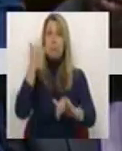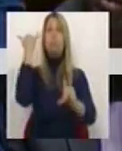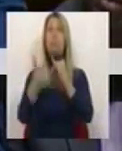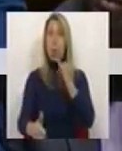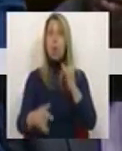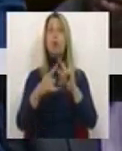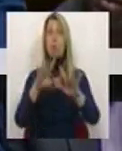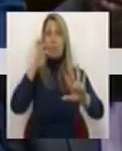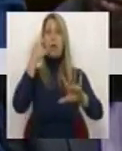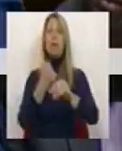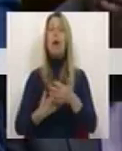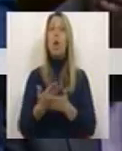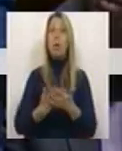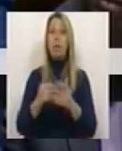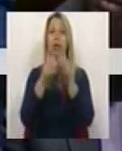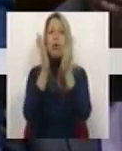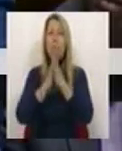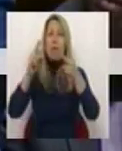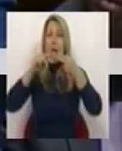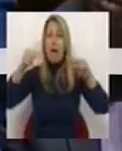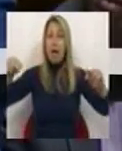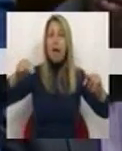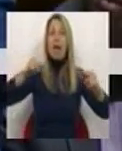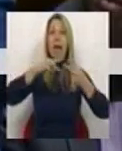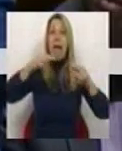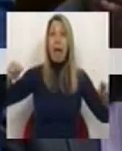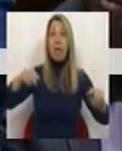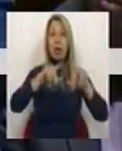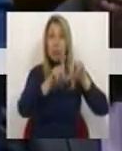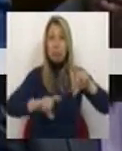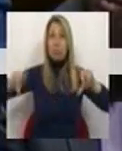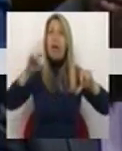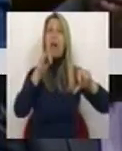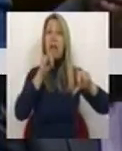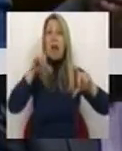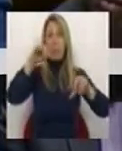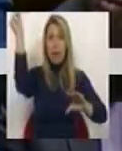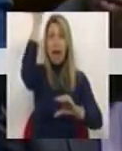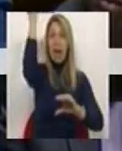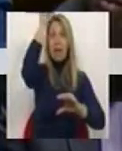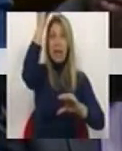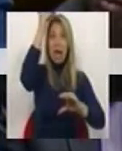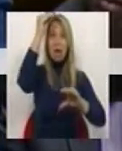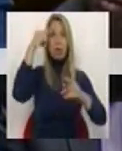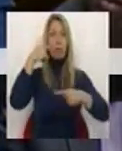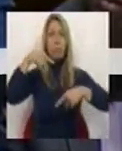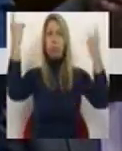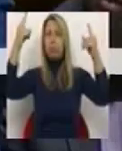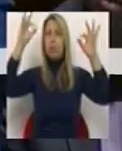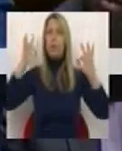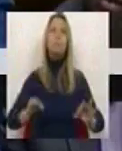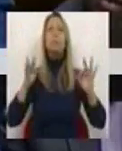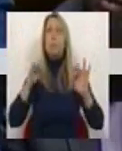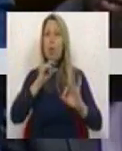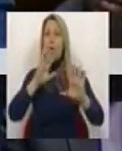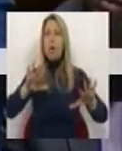as autarquias do litoral algarvio e do litoral alentejano a levantarem-se contra a possibilidade de furos no